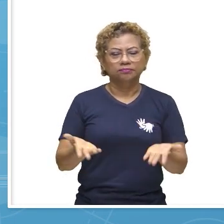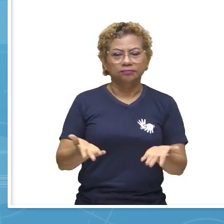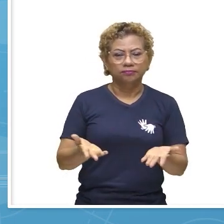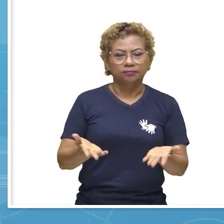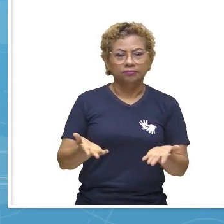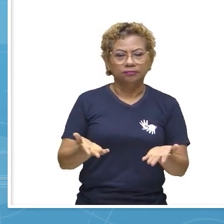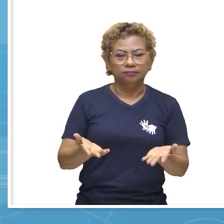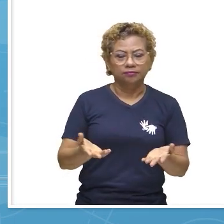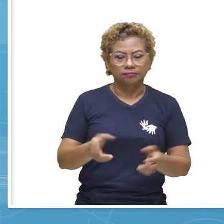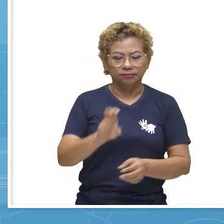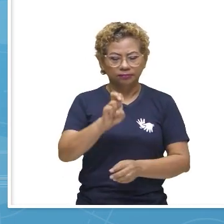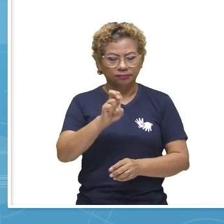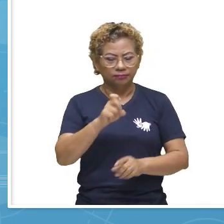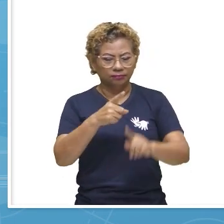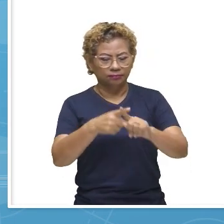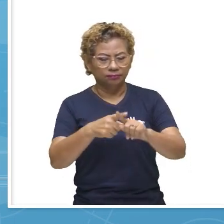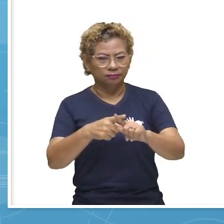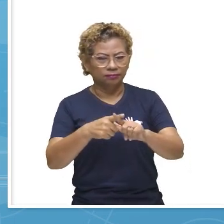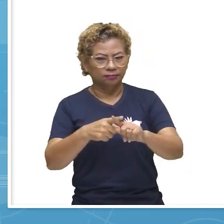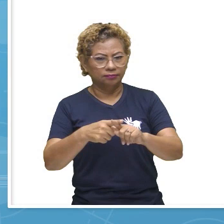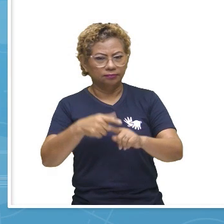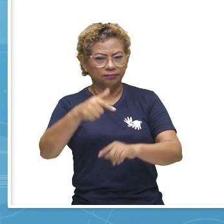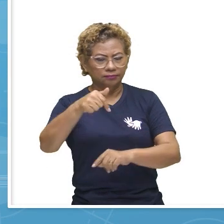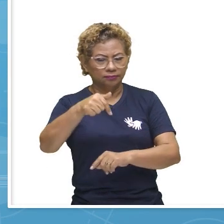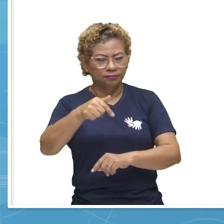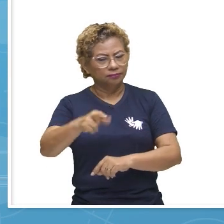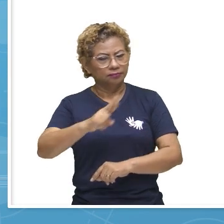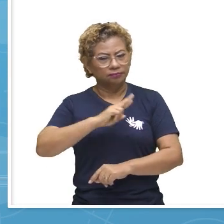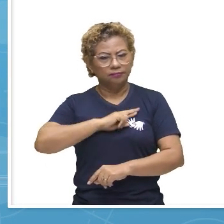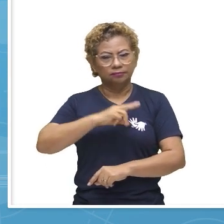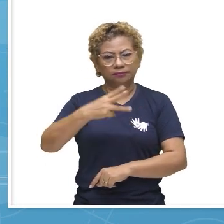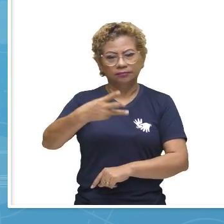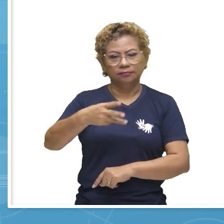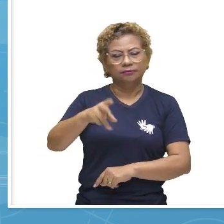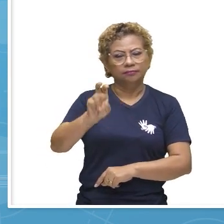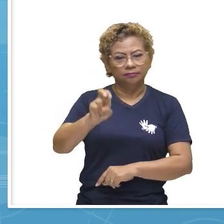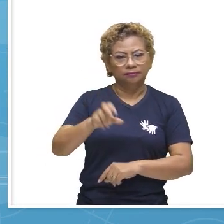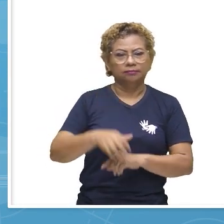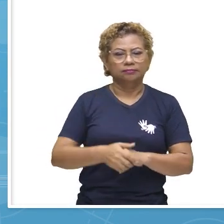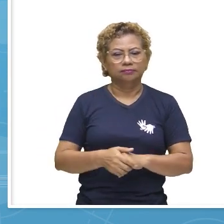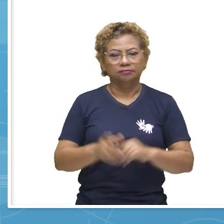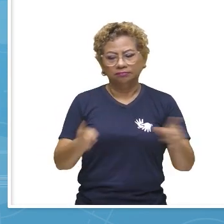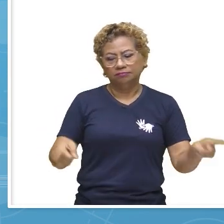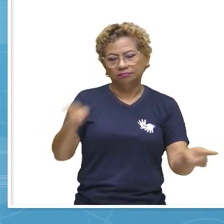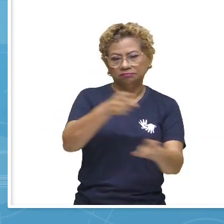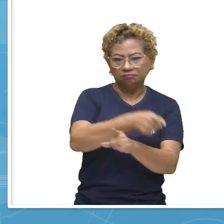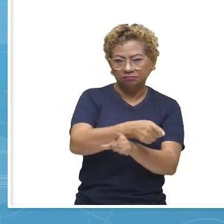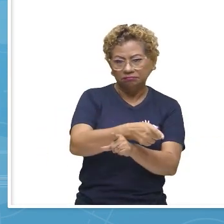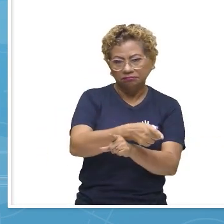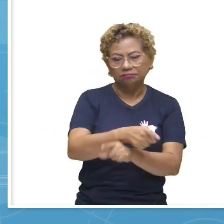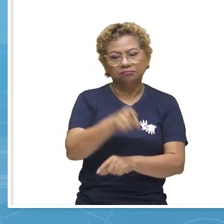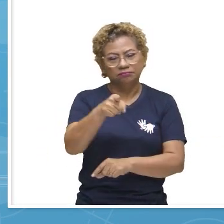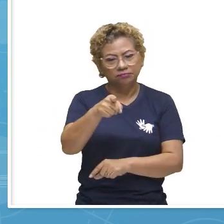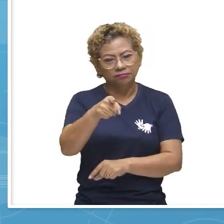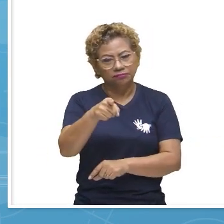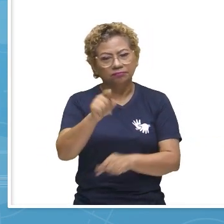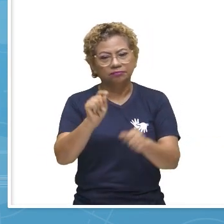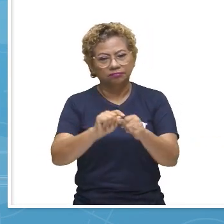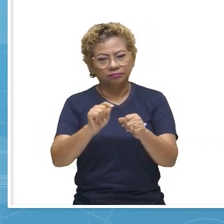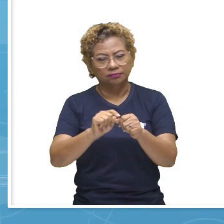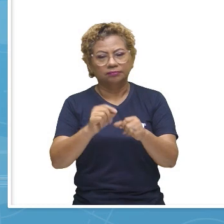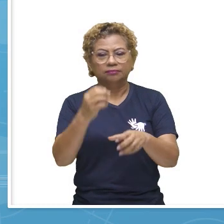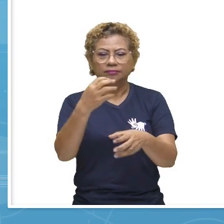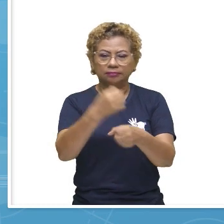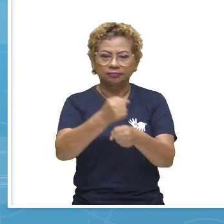dá 35? Pode ser 1 vezes 35 ou 5 vezes 7. E aí você testa a